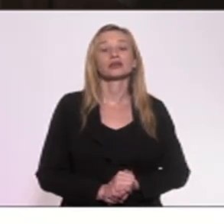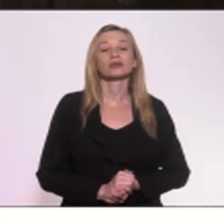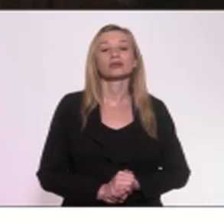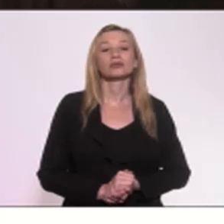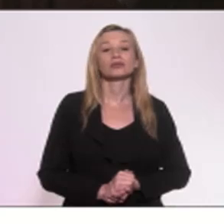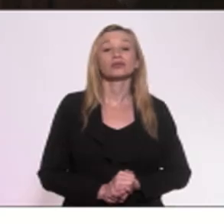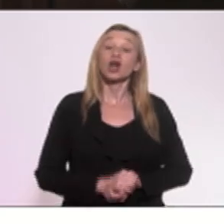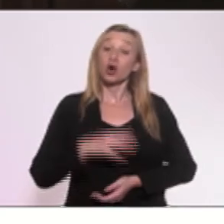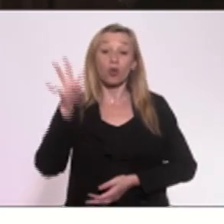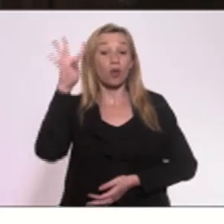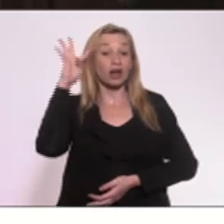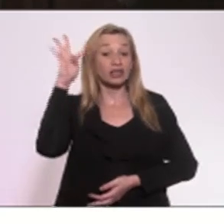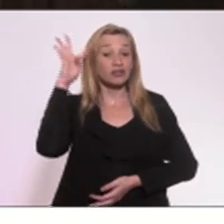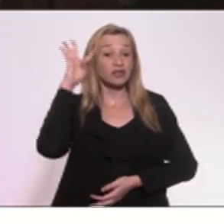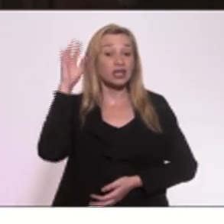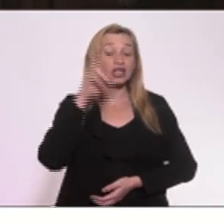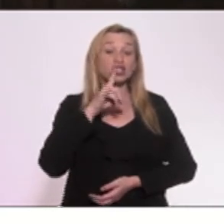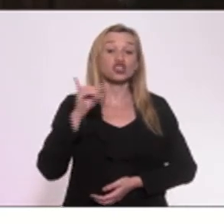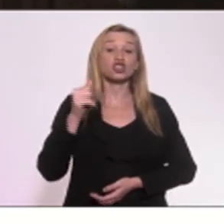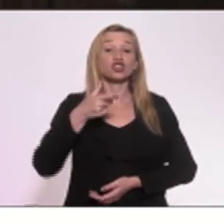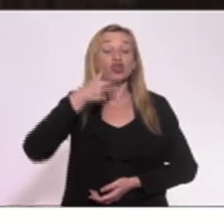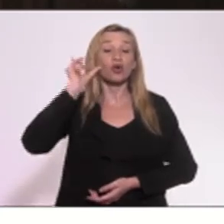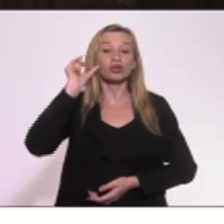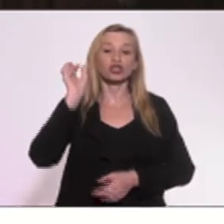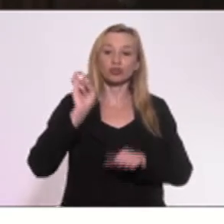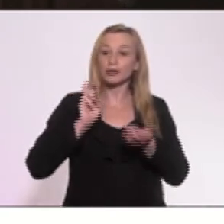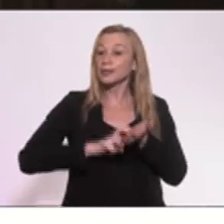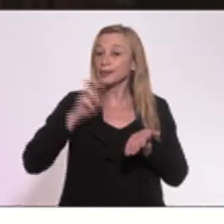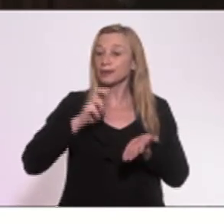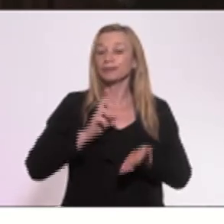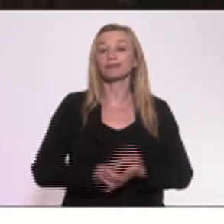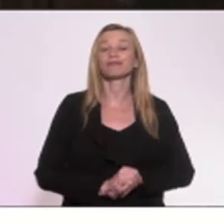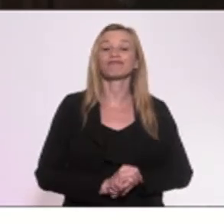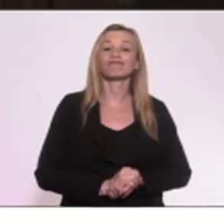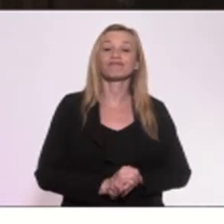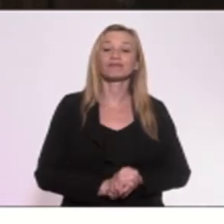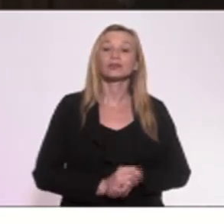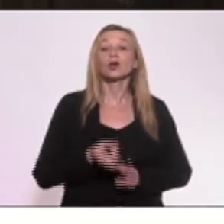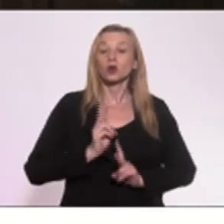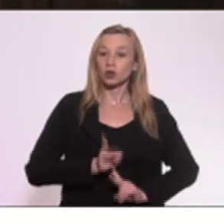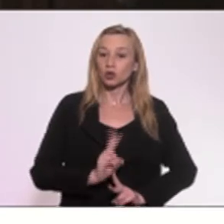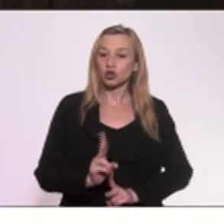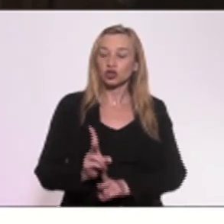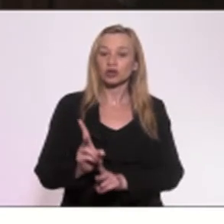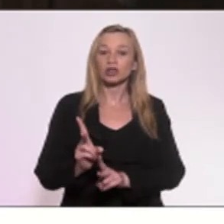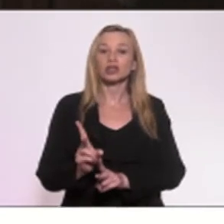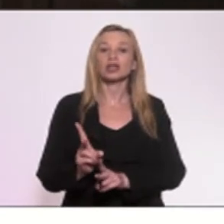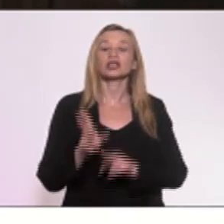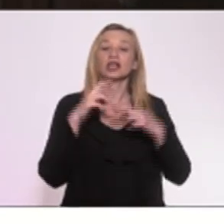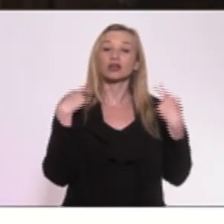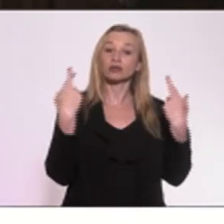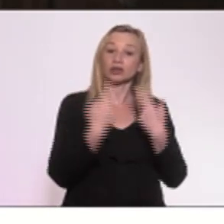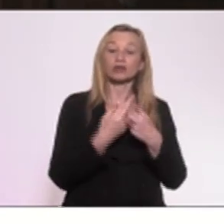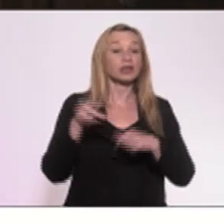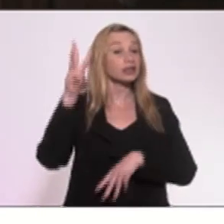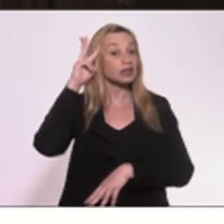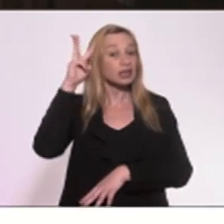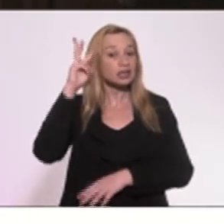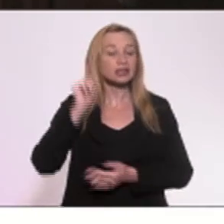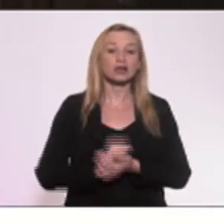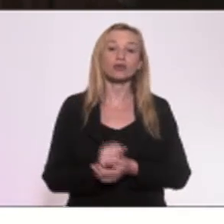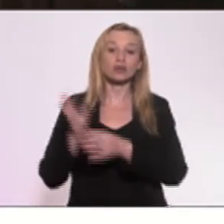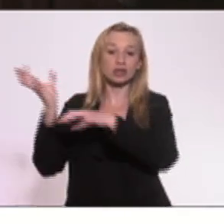na quarta-feira, dia de ontem, pela manhã, na continuidade da sessão da terça, o